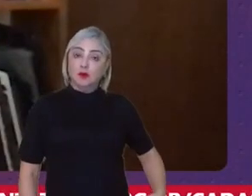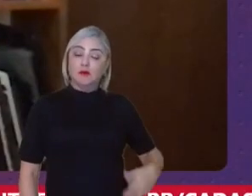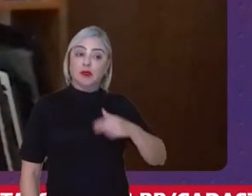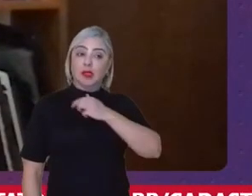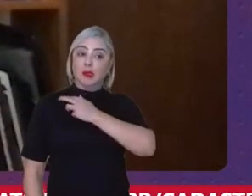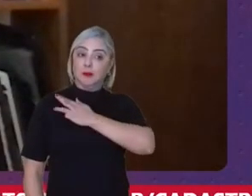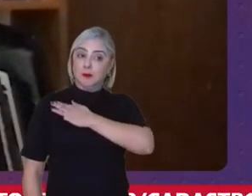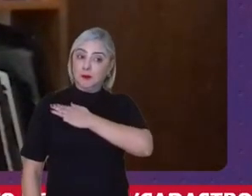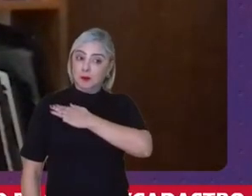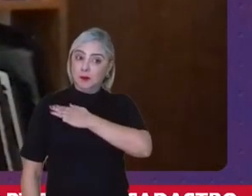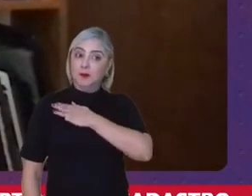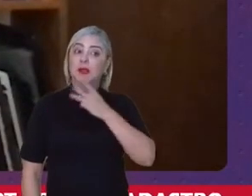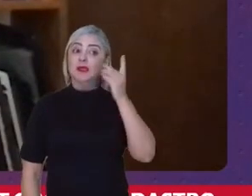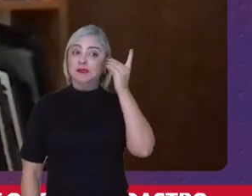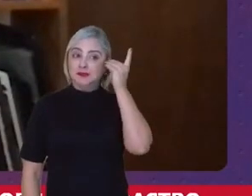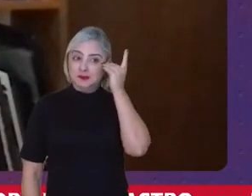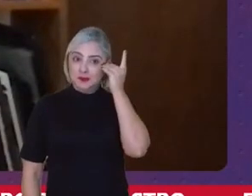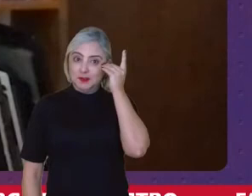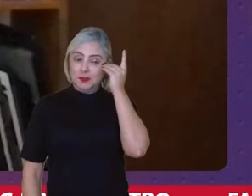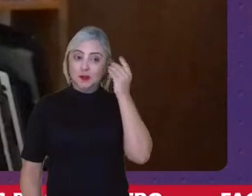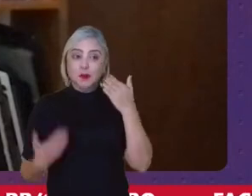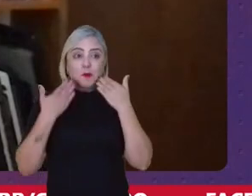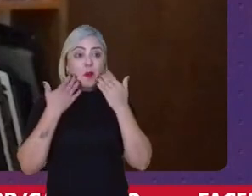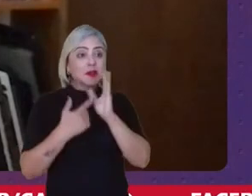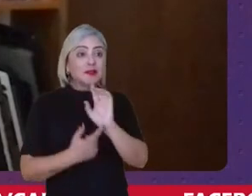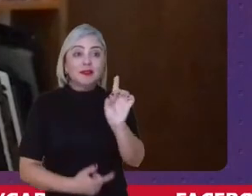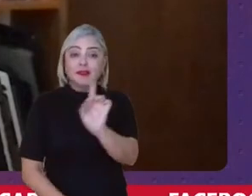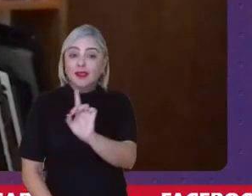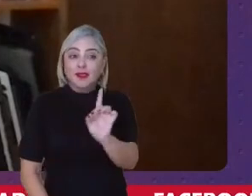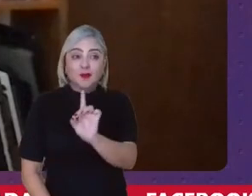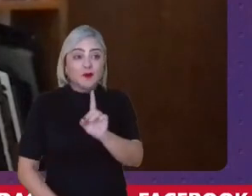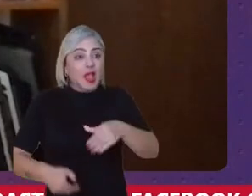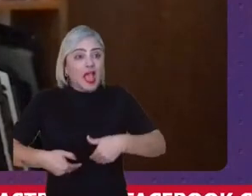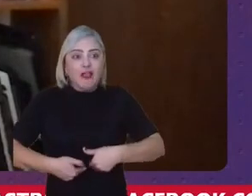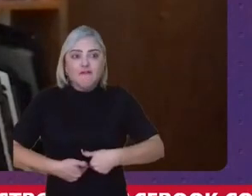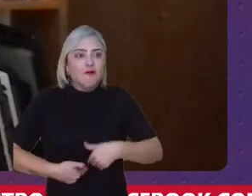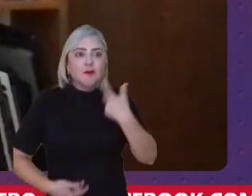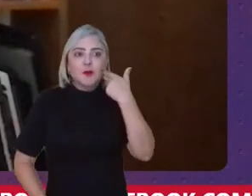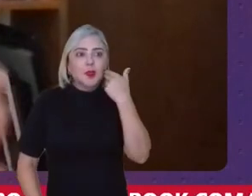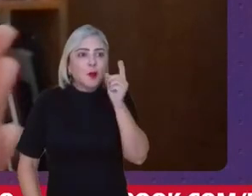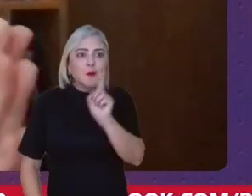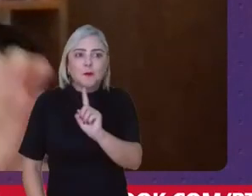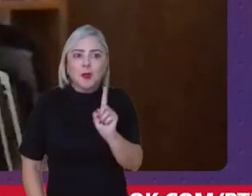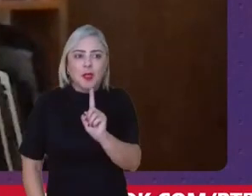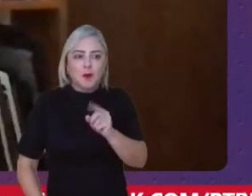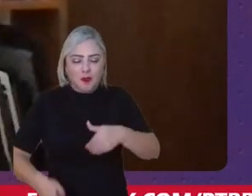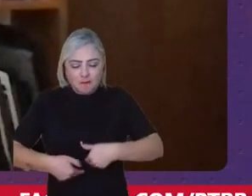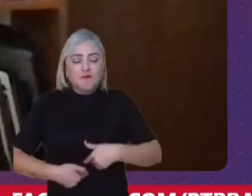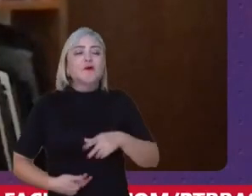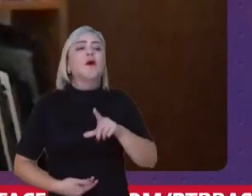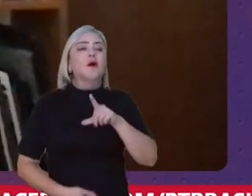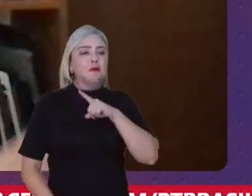presidente Lula e da presidenta Dilma mostraram que não, que a fome não é natural, que a fome